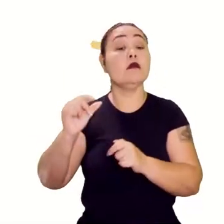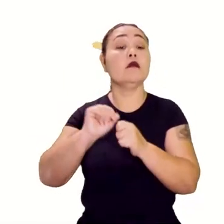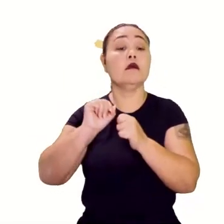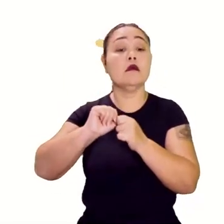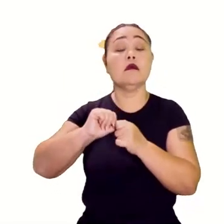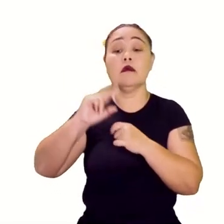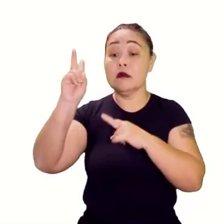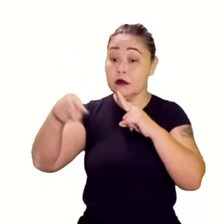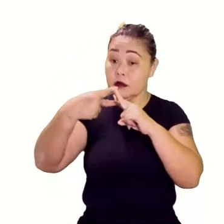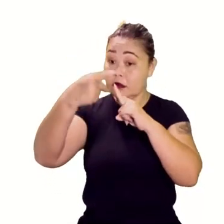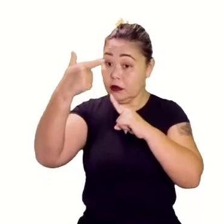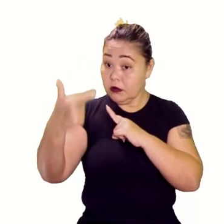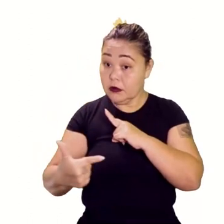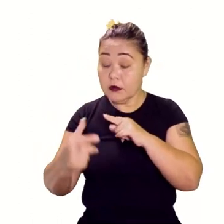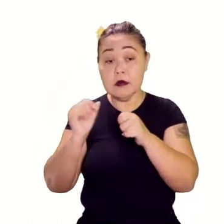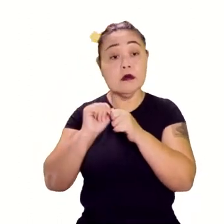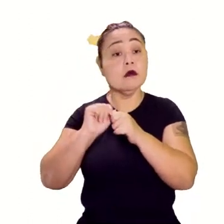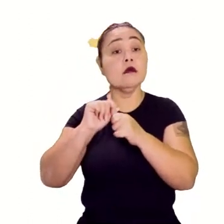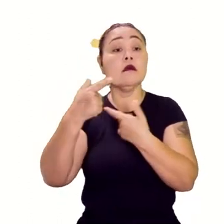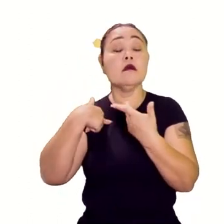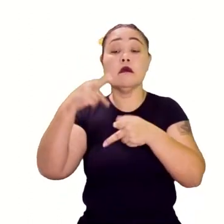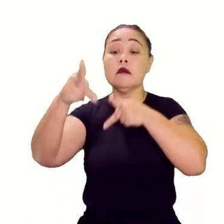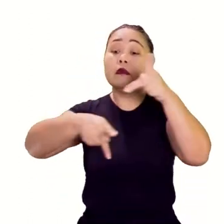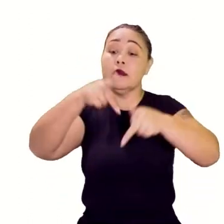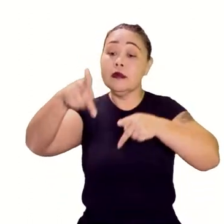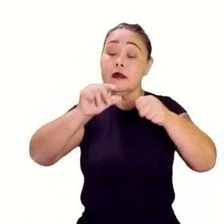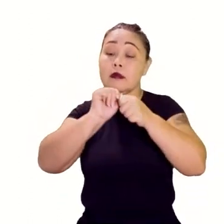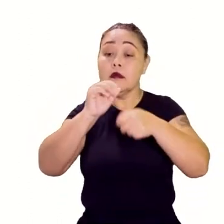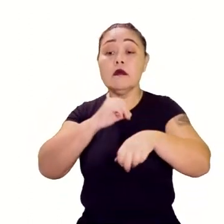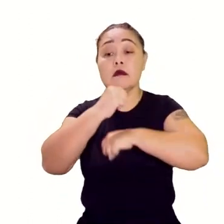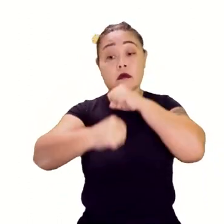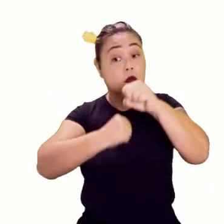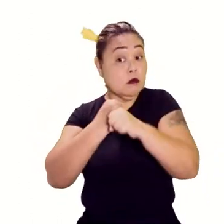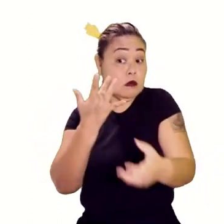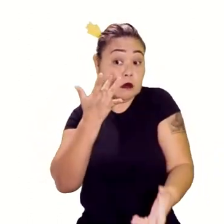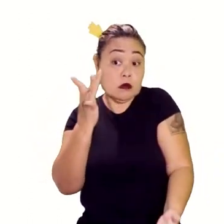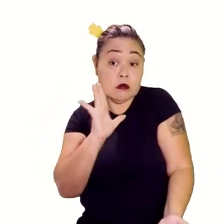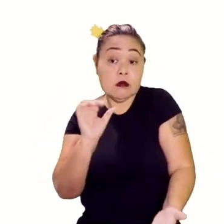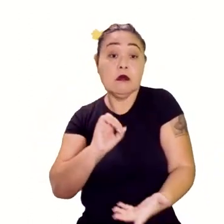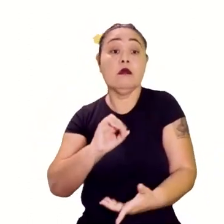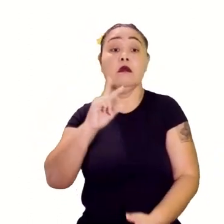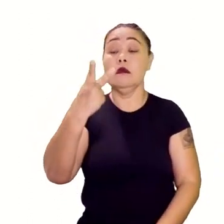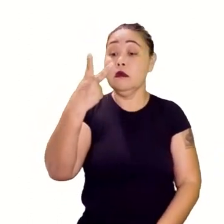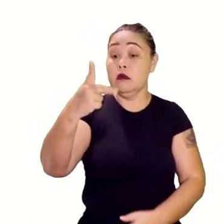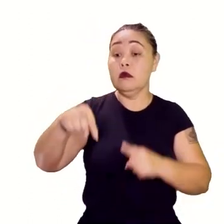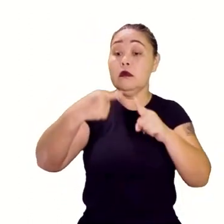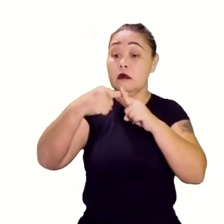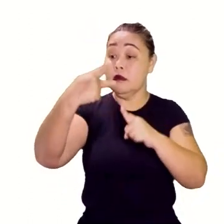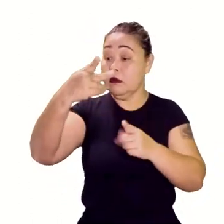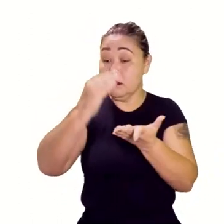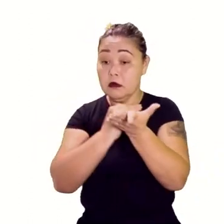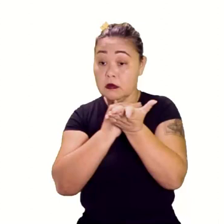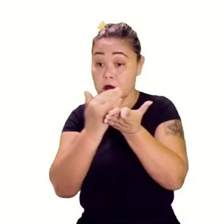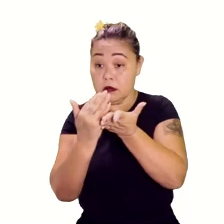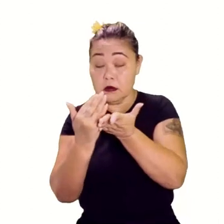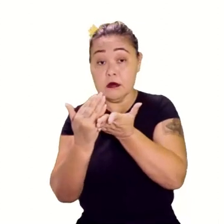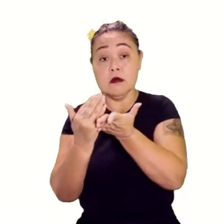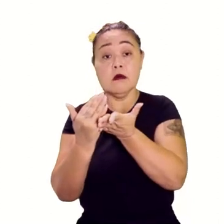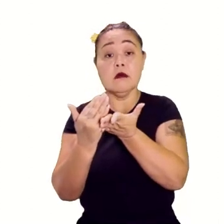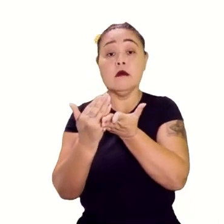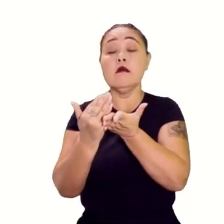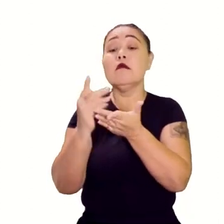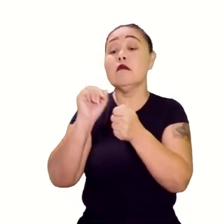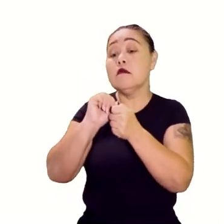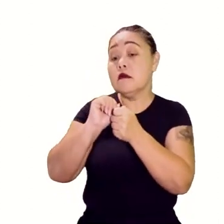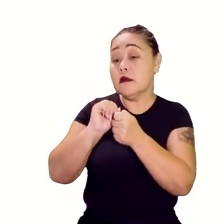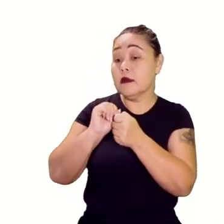2, né? É o Isso, dobro. Então, dobra. A nossa população num determinado ano, que a gente não sabe, vai ser 2 vezes o nosso inicial. Como a